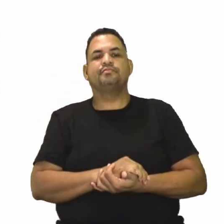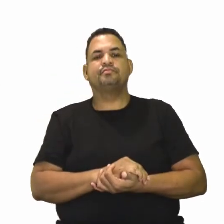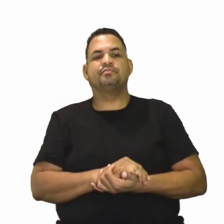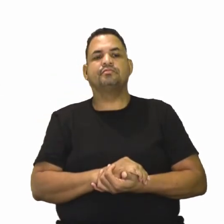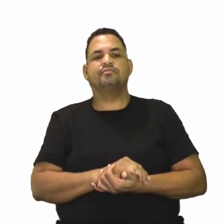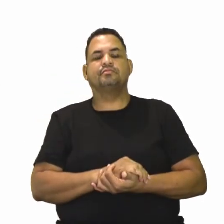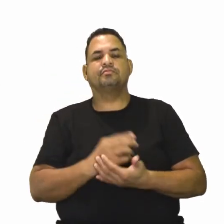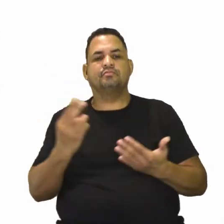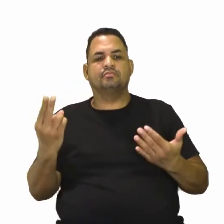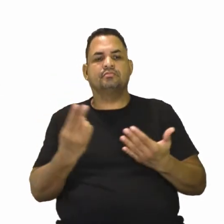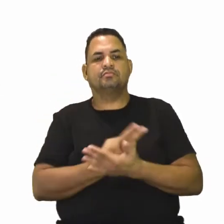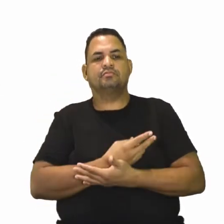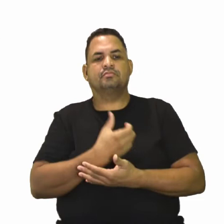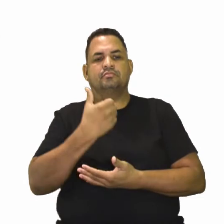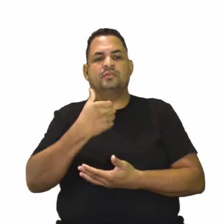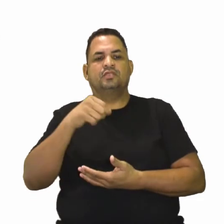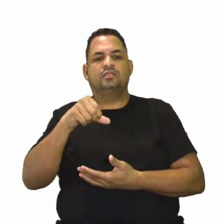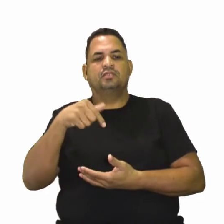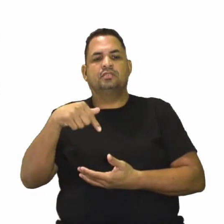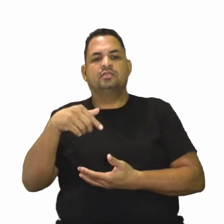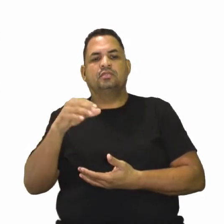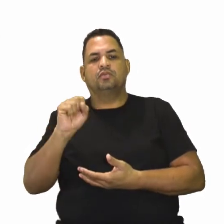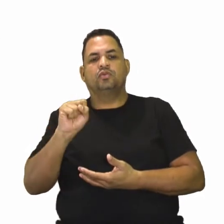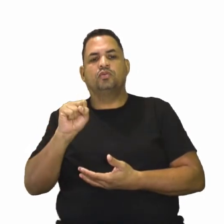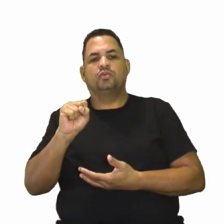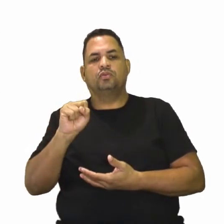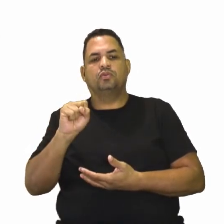Isso que vai acontecer em 1978.